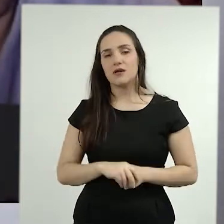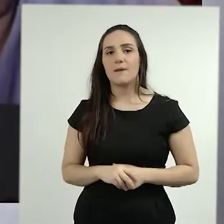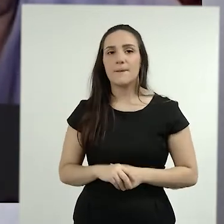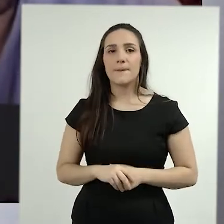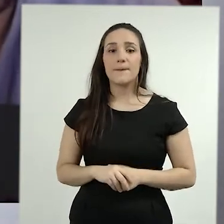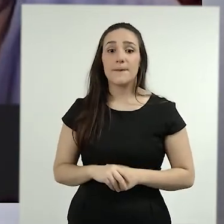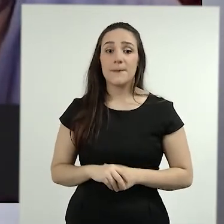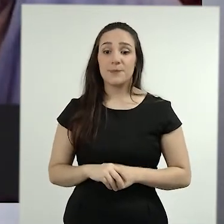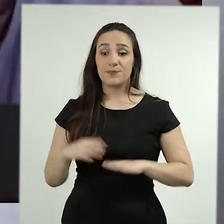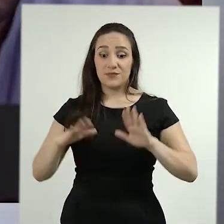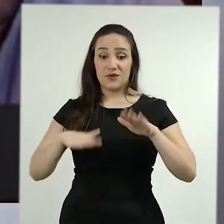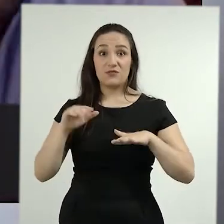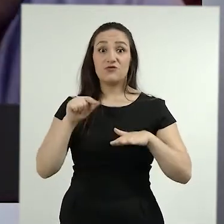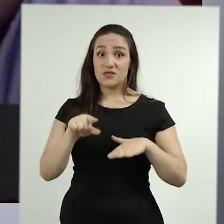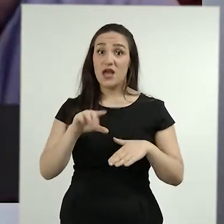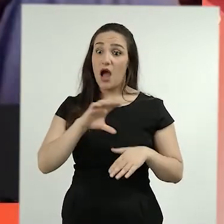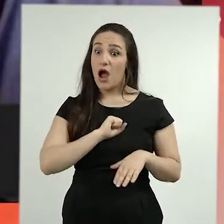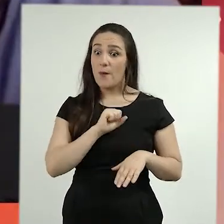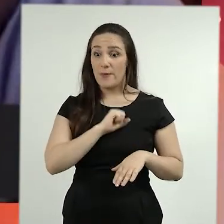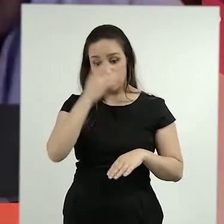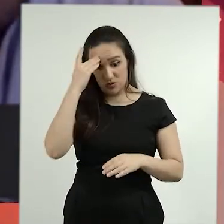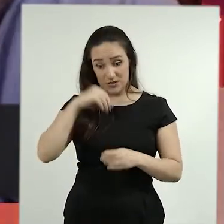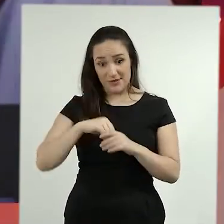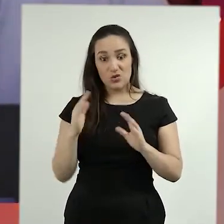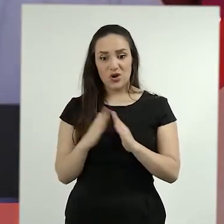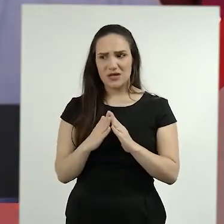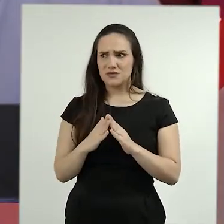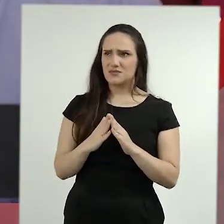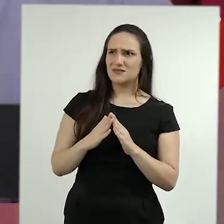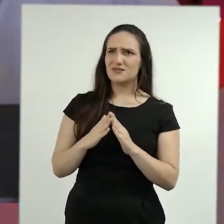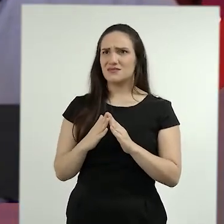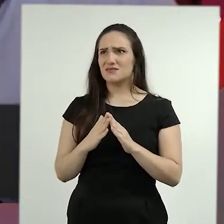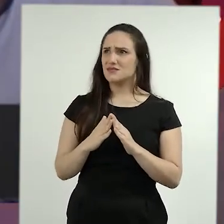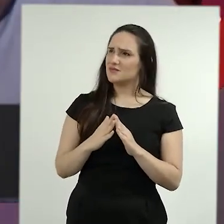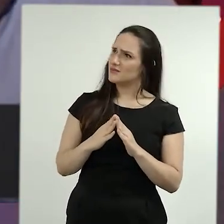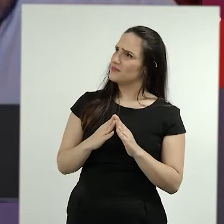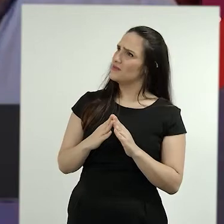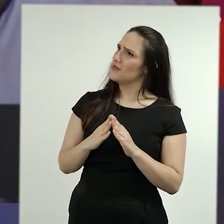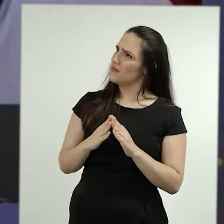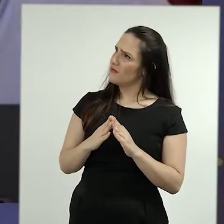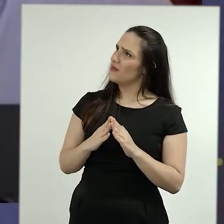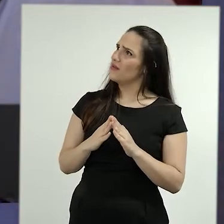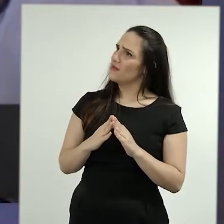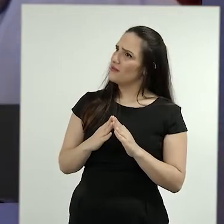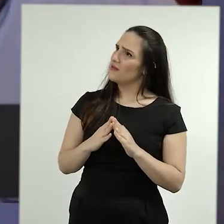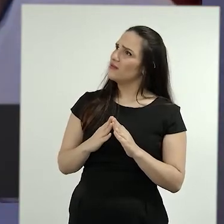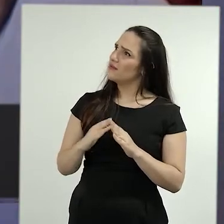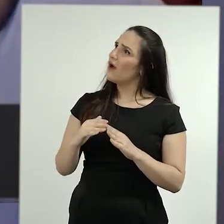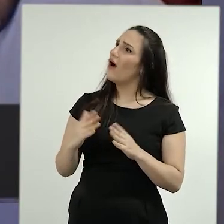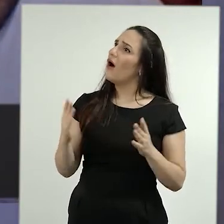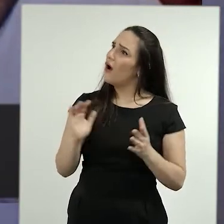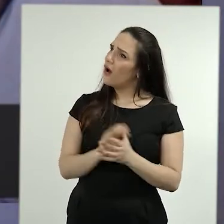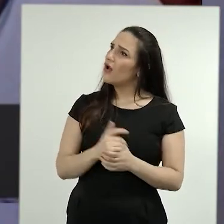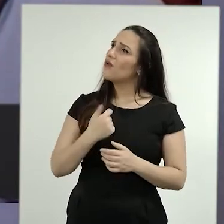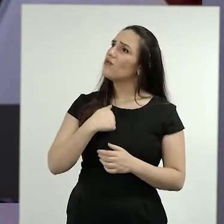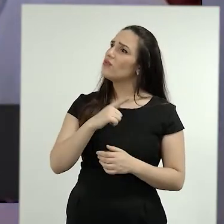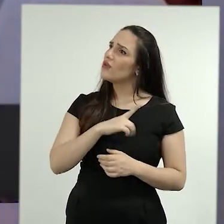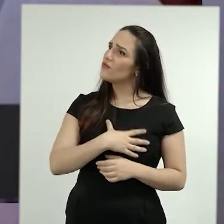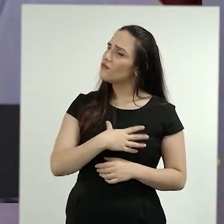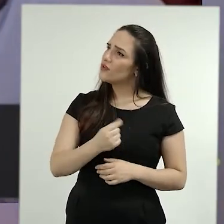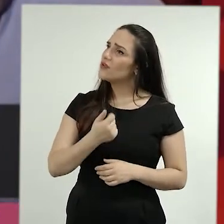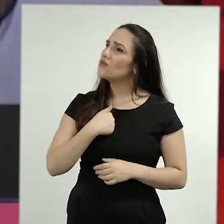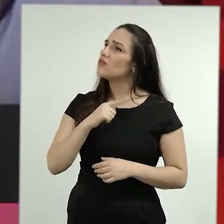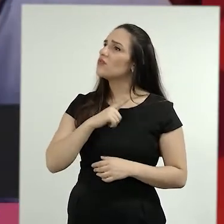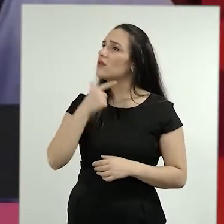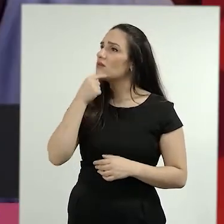ou com pessoas que você ama. Na verdade, muita gente, depois dessa pandemia, descobriu que tinha 2, 3 filhos em casa, né?